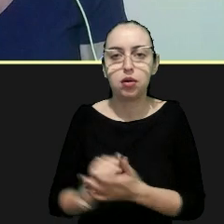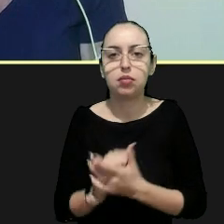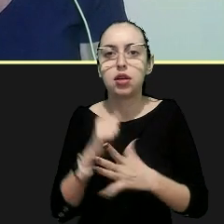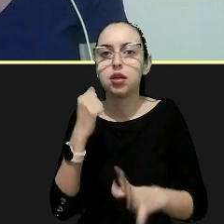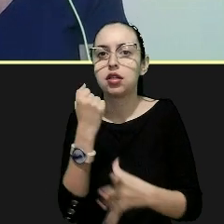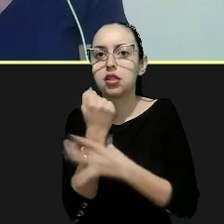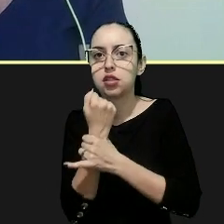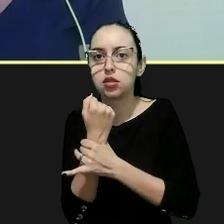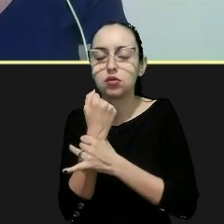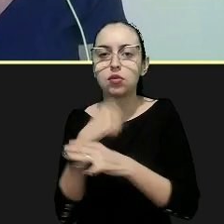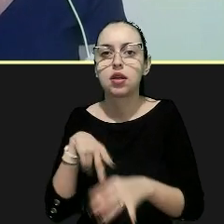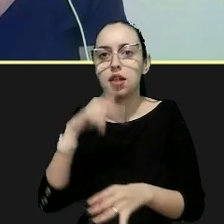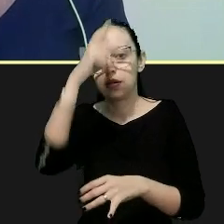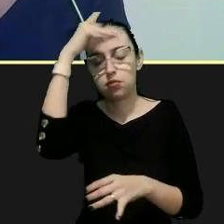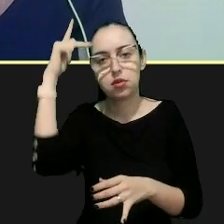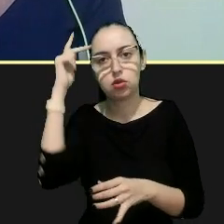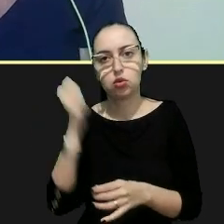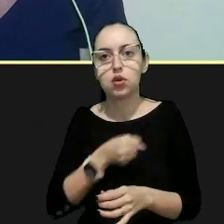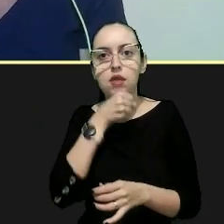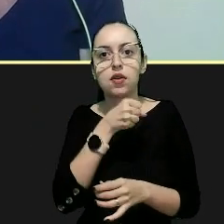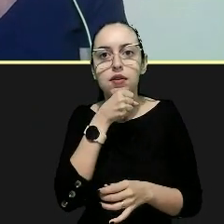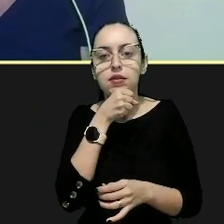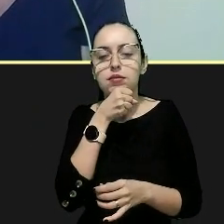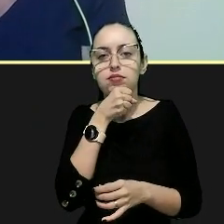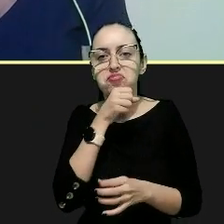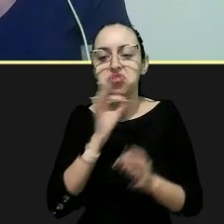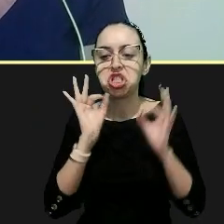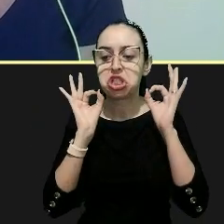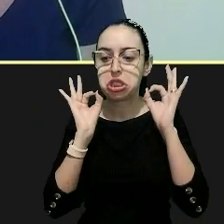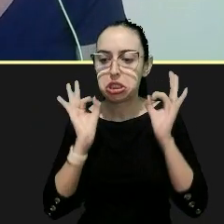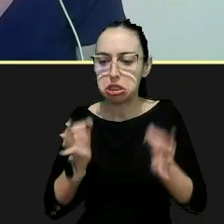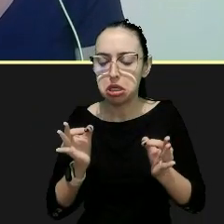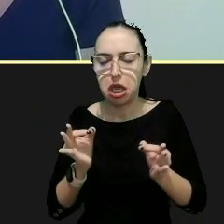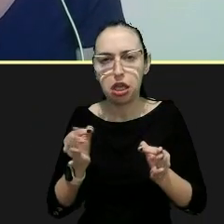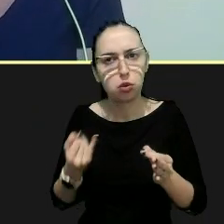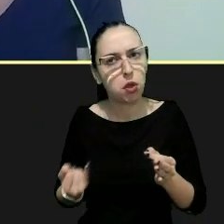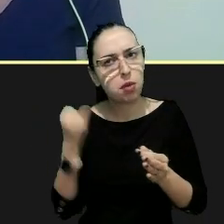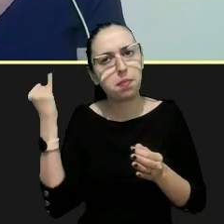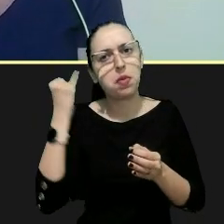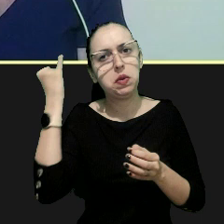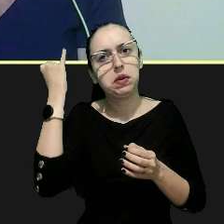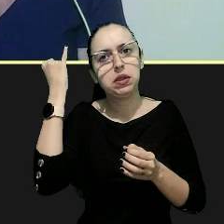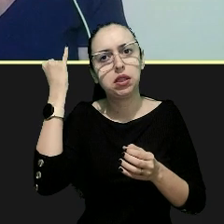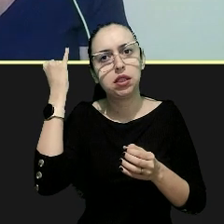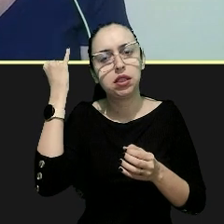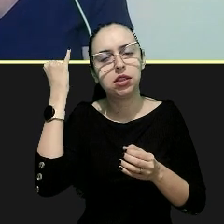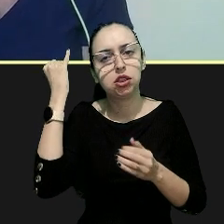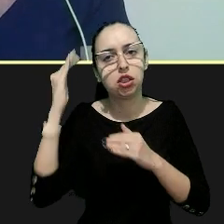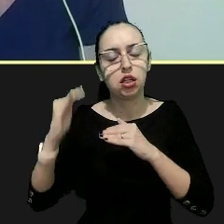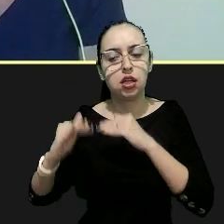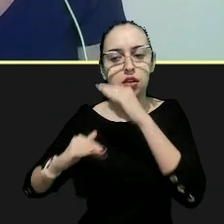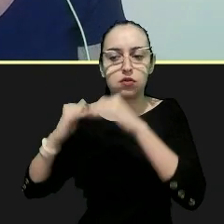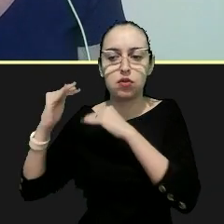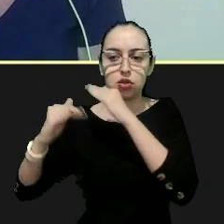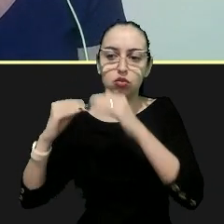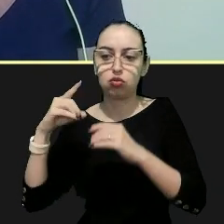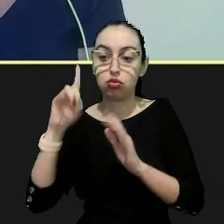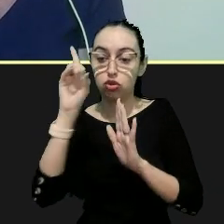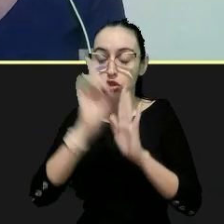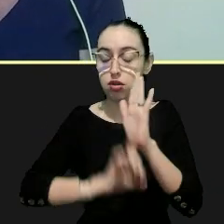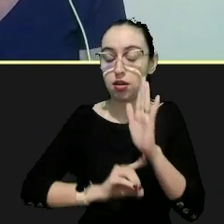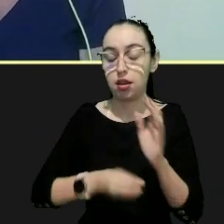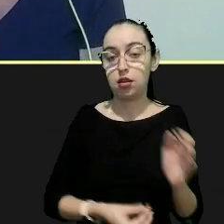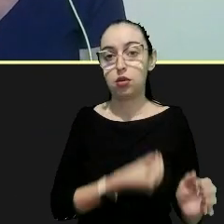público assegurar à pessoa idosa, com absoluta prioridade, a efetivação